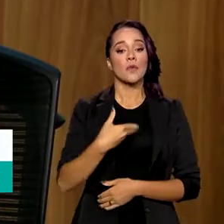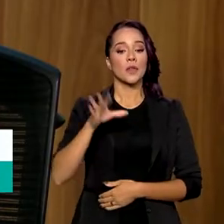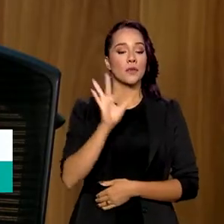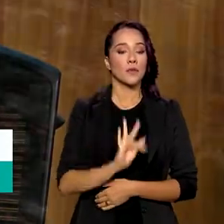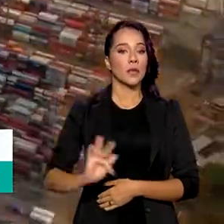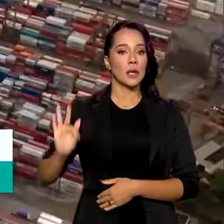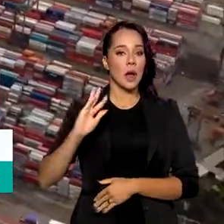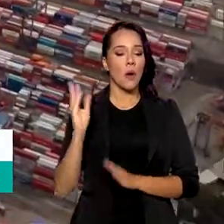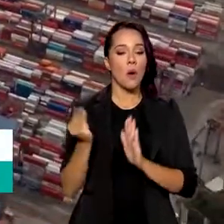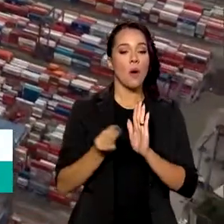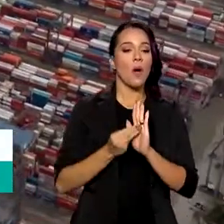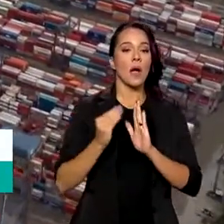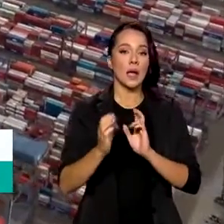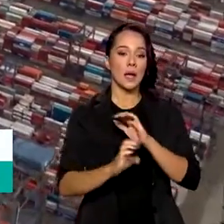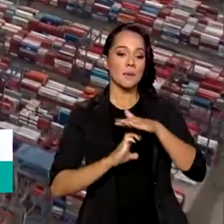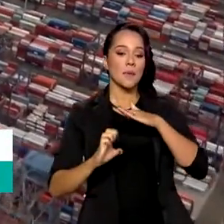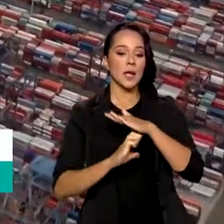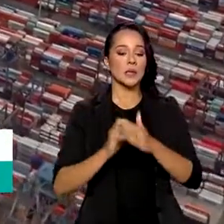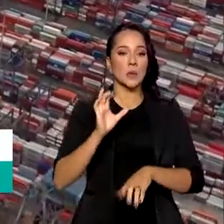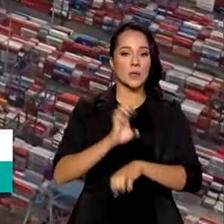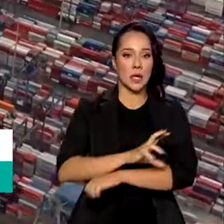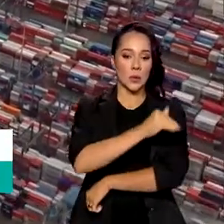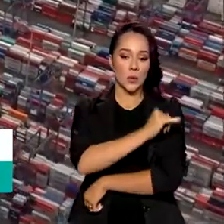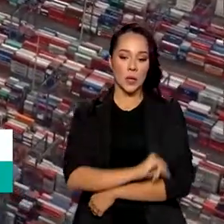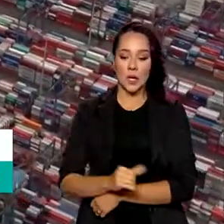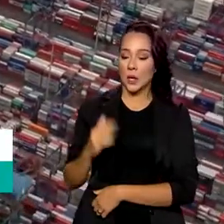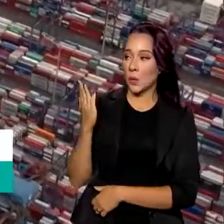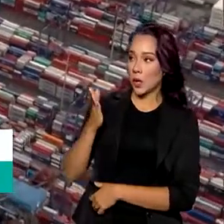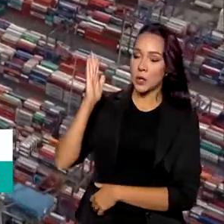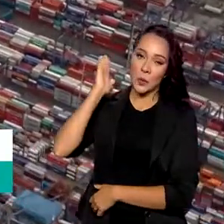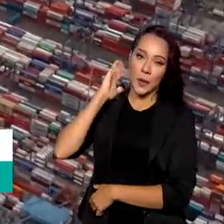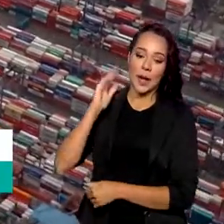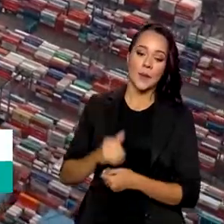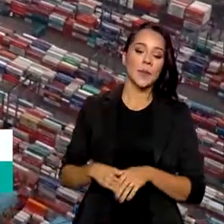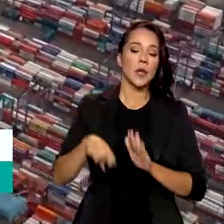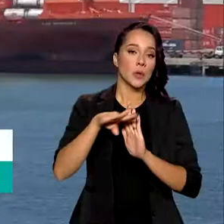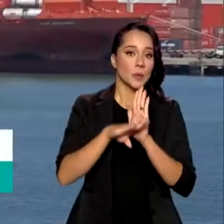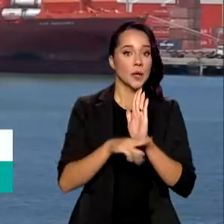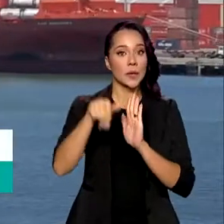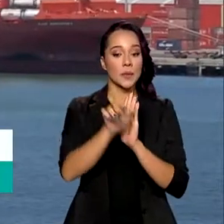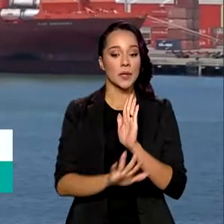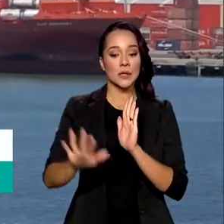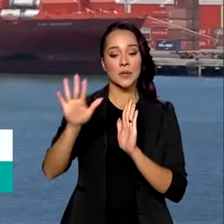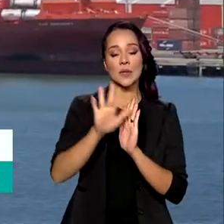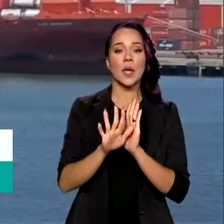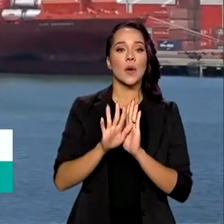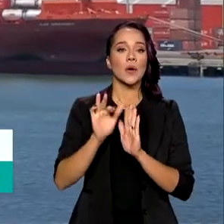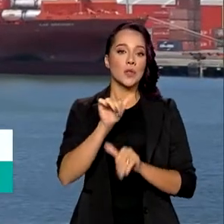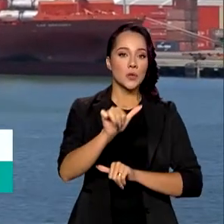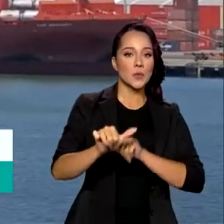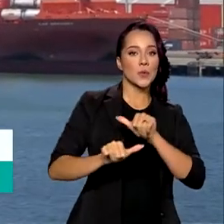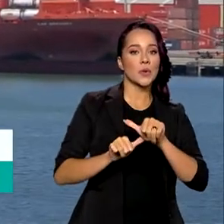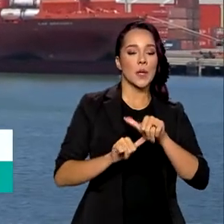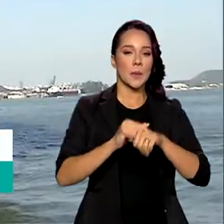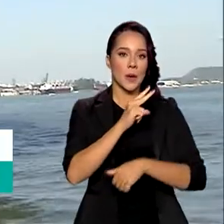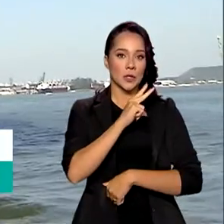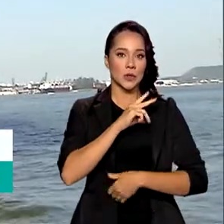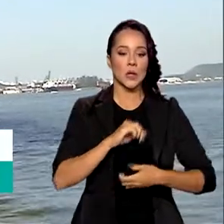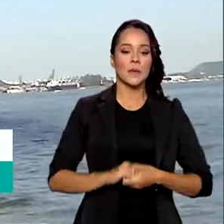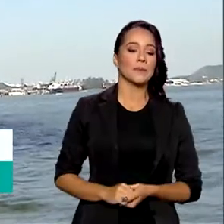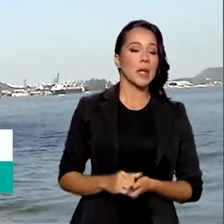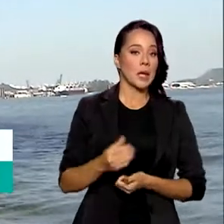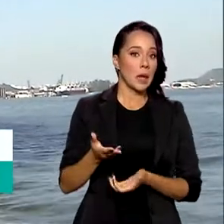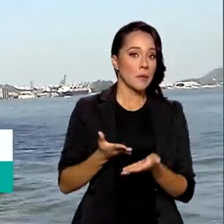incluiu as companhias de Docas do Rio de Janeiro e do Pará no Programa Nacional de desestatização e